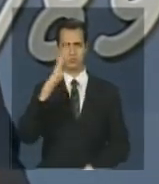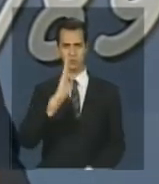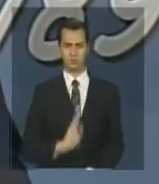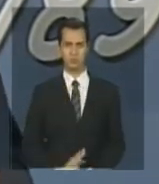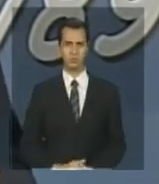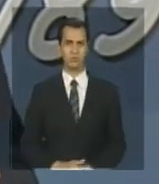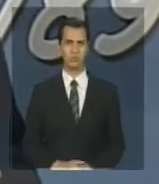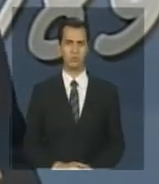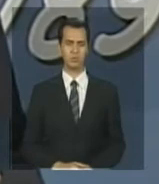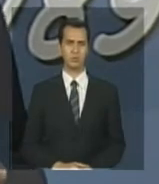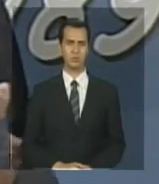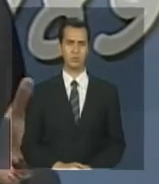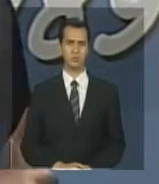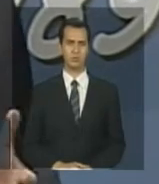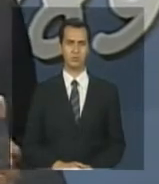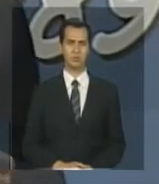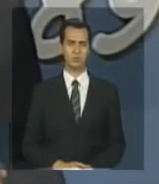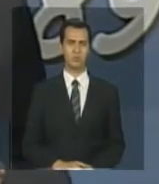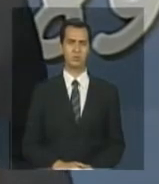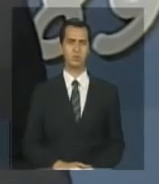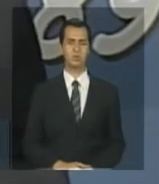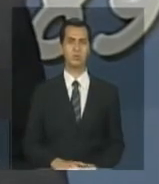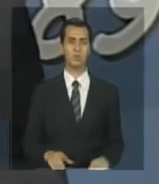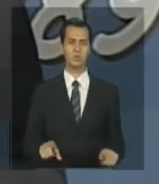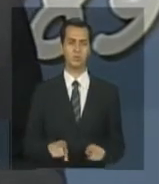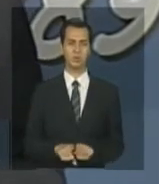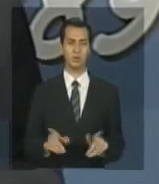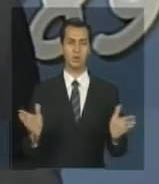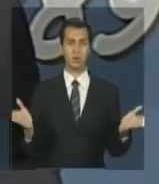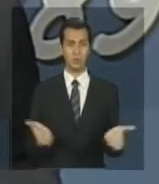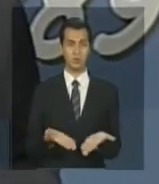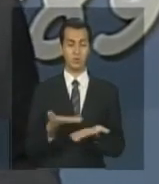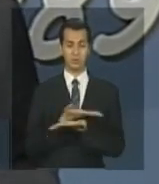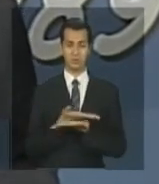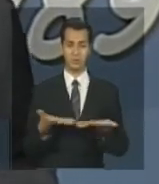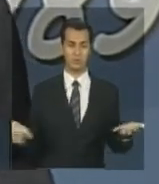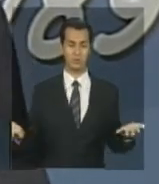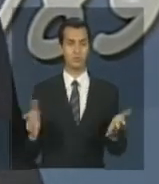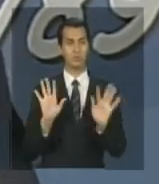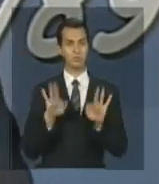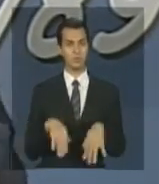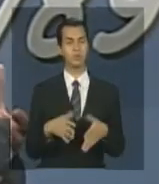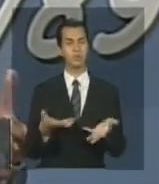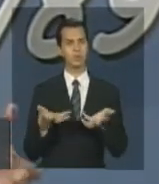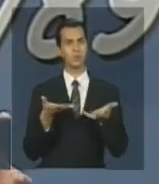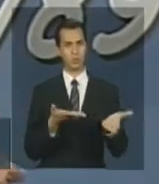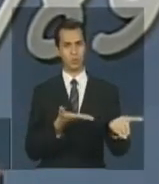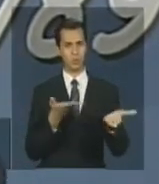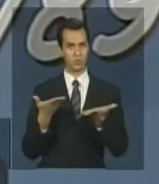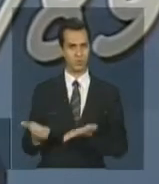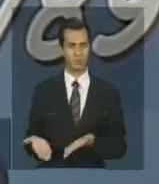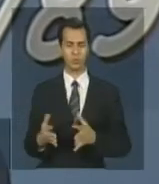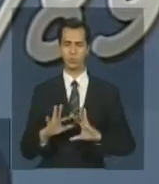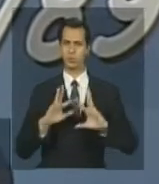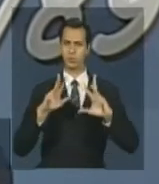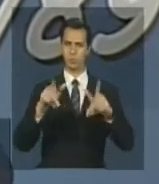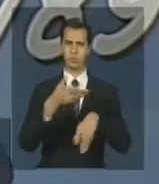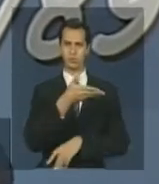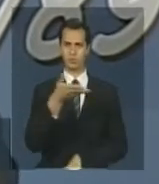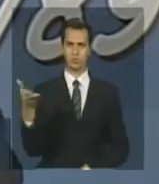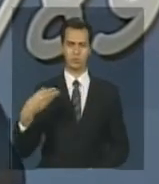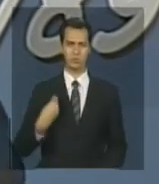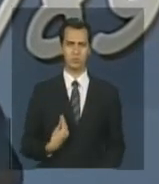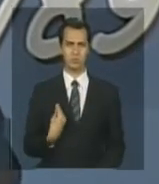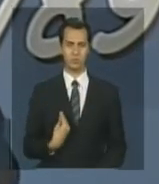e agora ao final dessa solenidade é com muita alegria que eu queria convidar todos aqui presentes